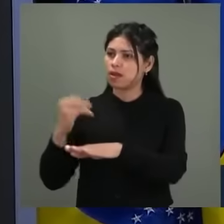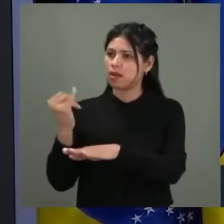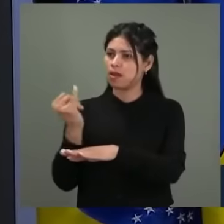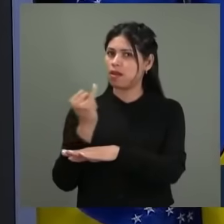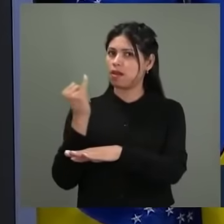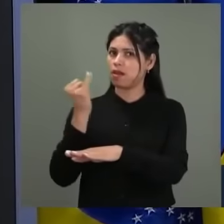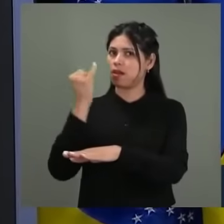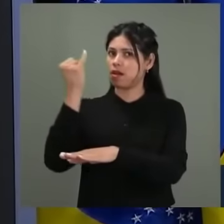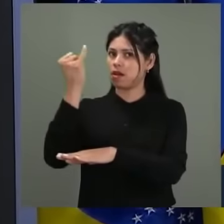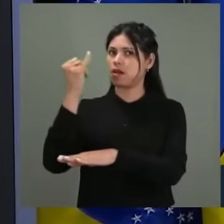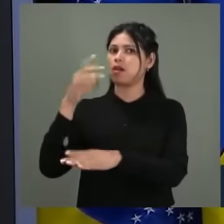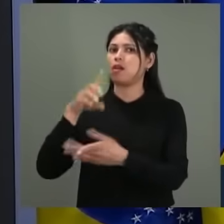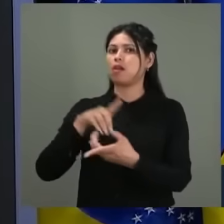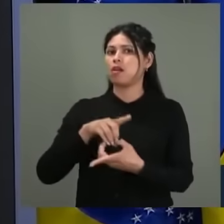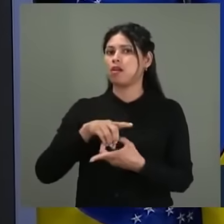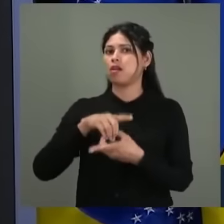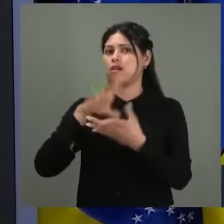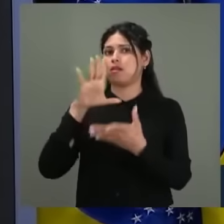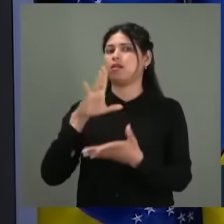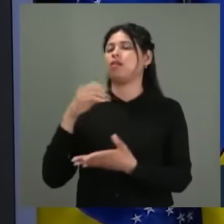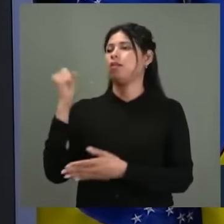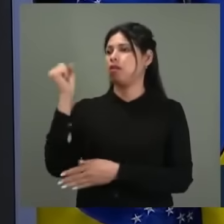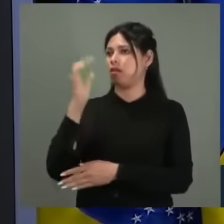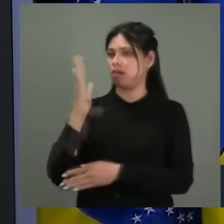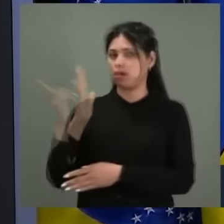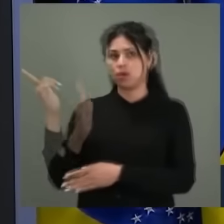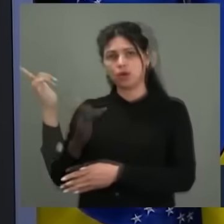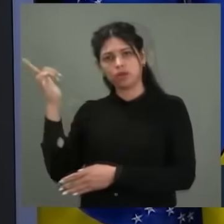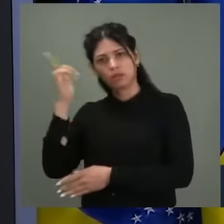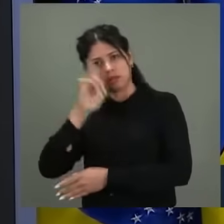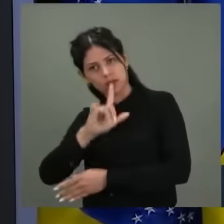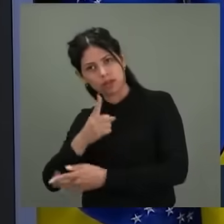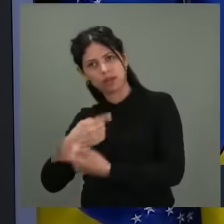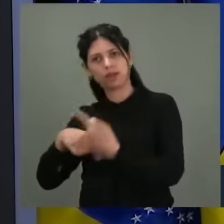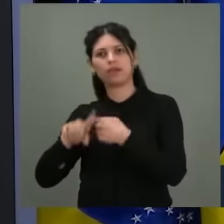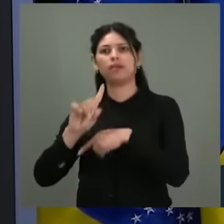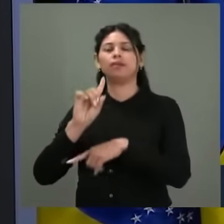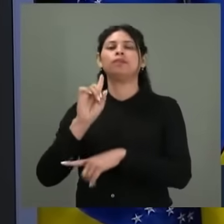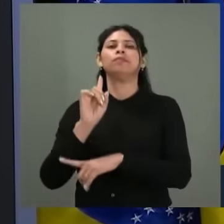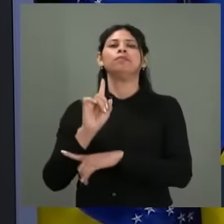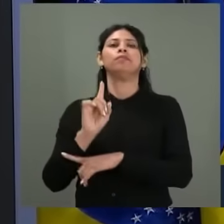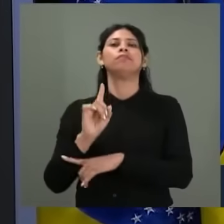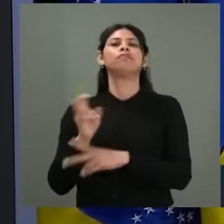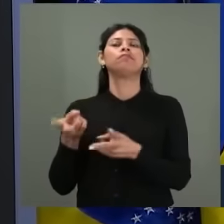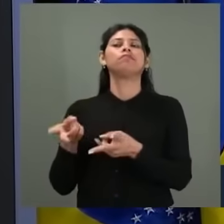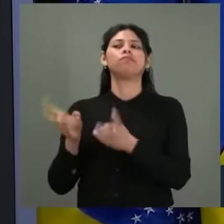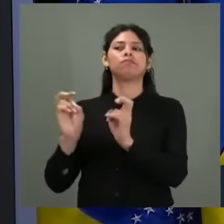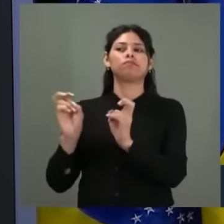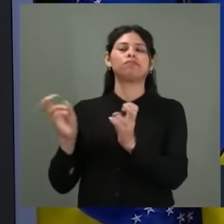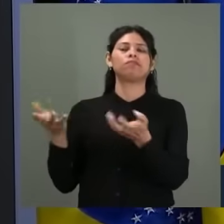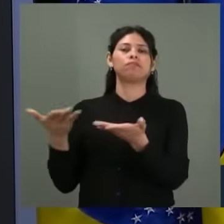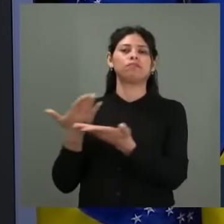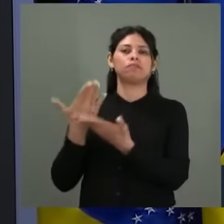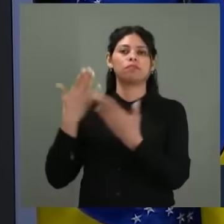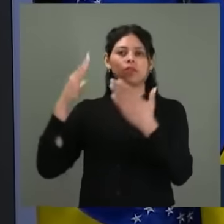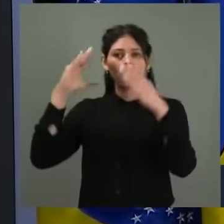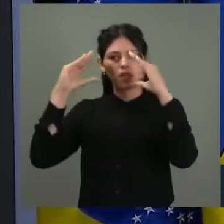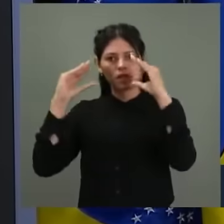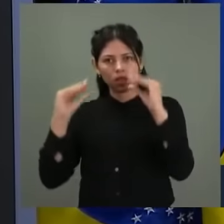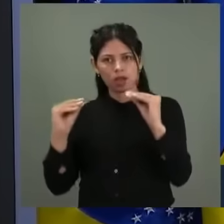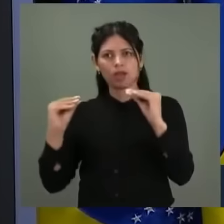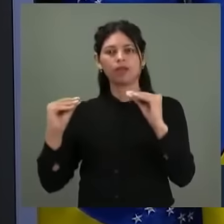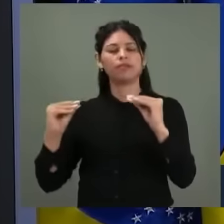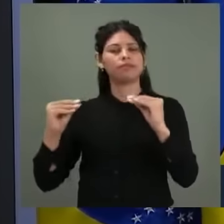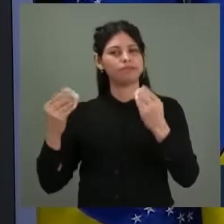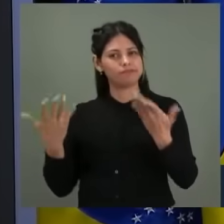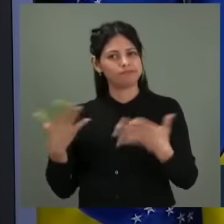do Brasil seja recuperada. Eu vejo isso nessa noite histórica que eu estou tendo o